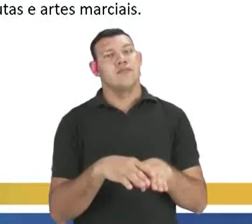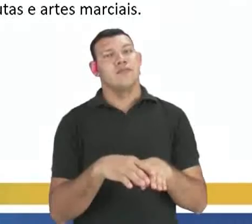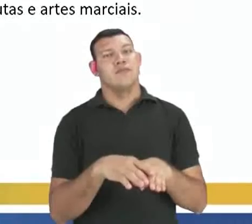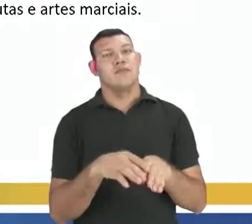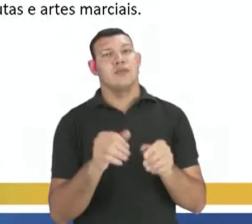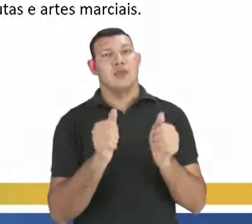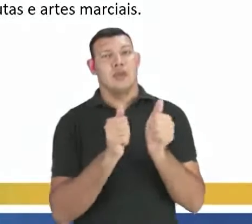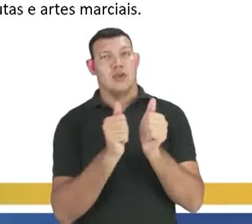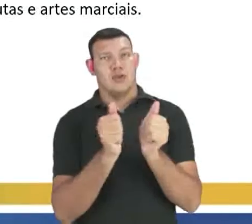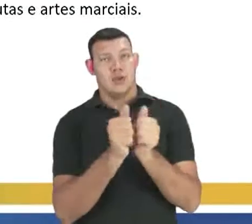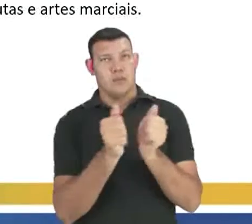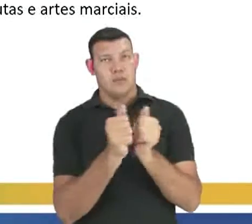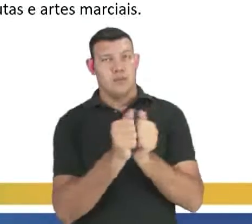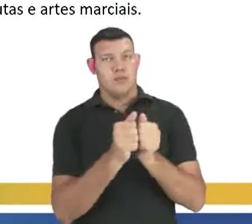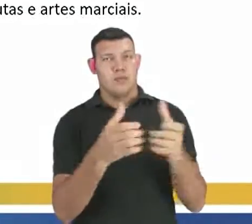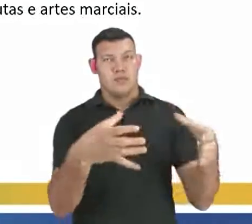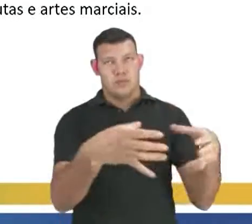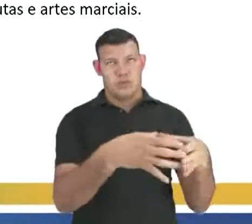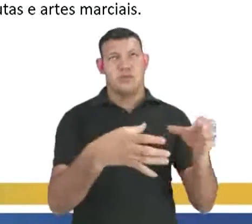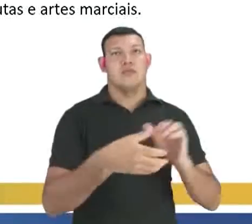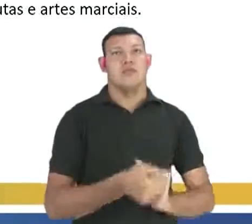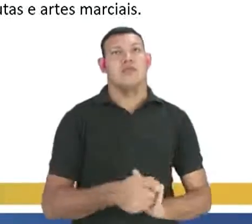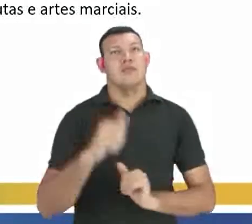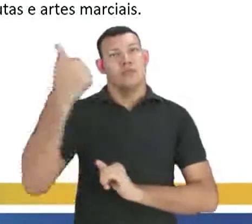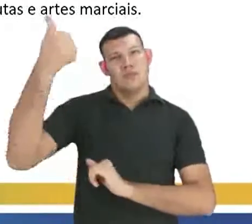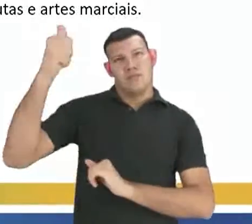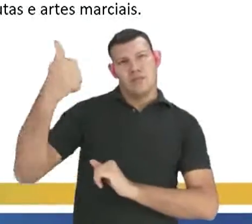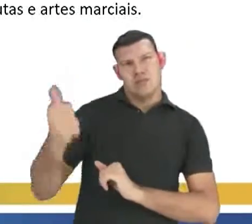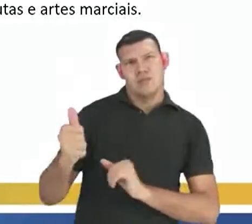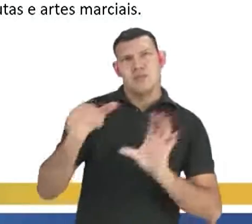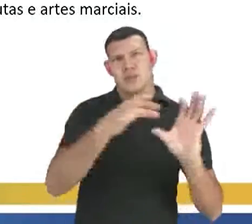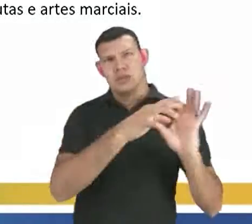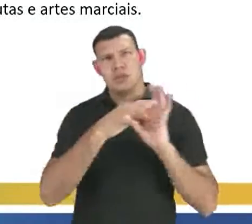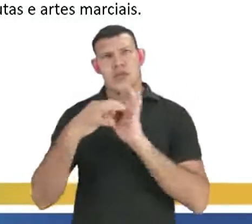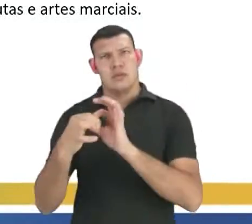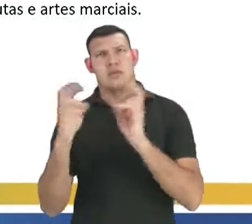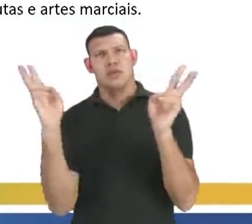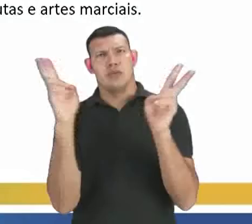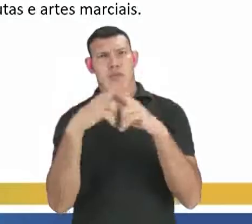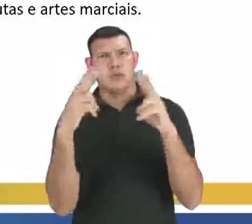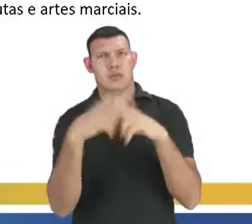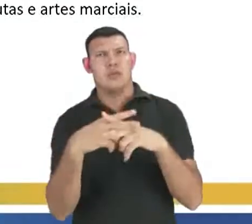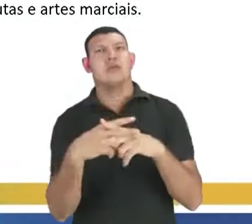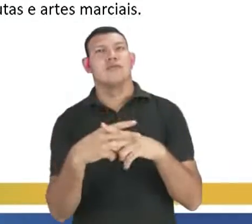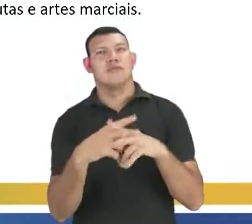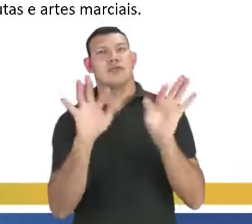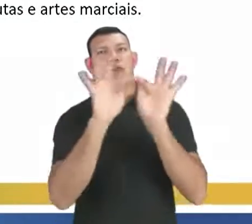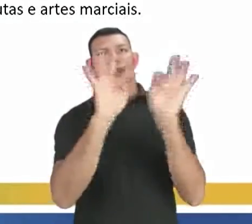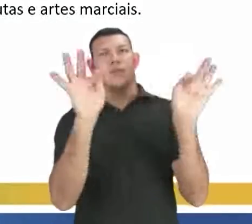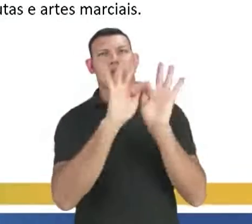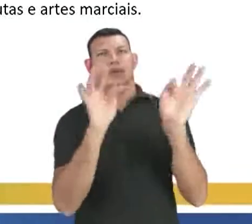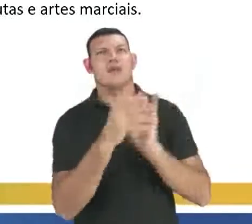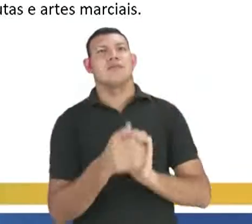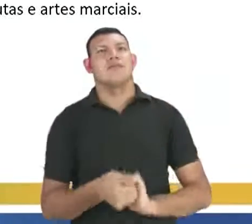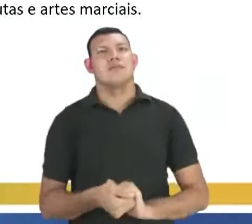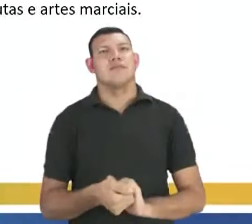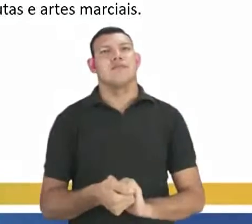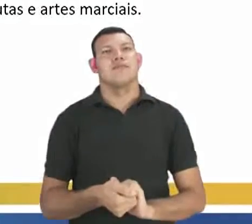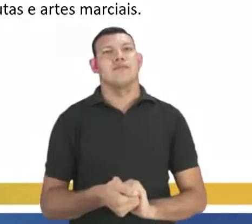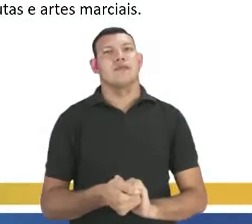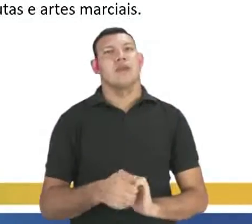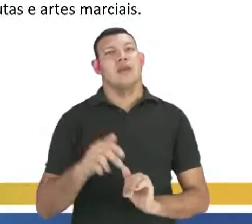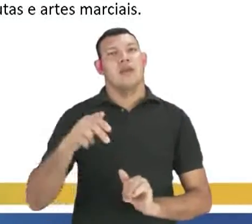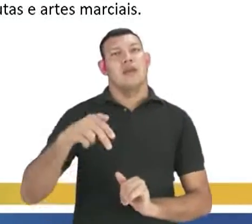agora. Analisando todo um contexto de lutas, temos as frases e campanhas com o slogan: quem luta,